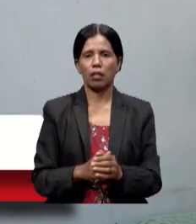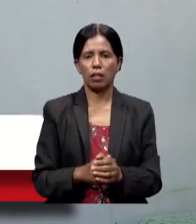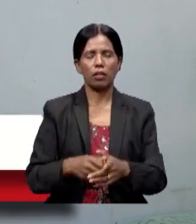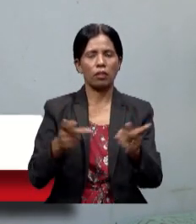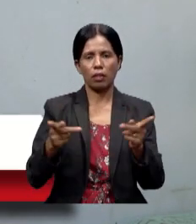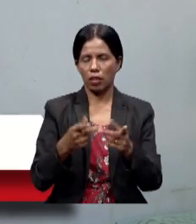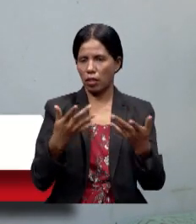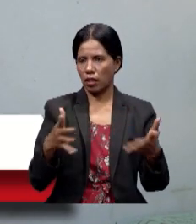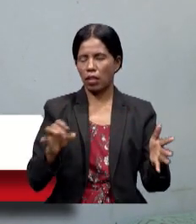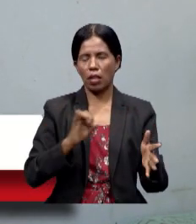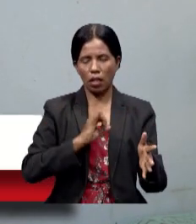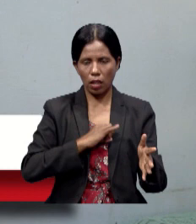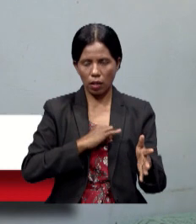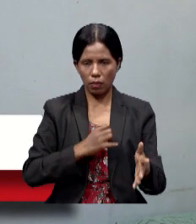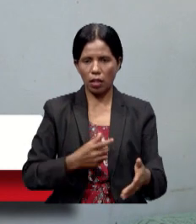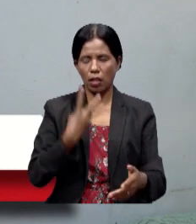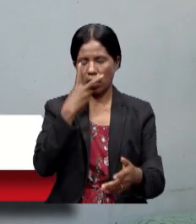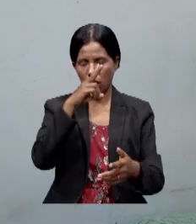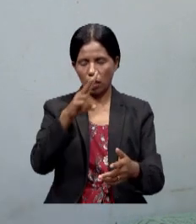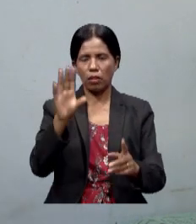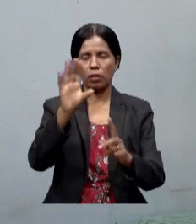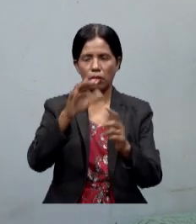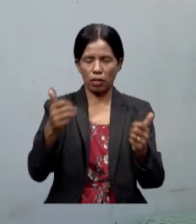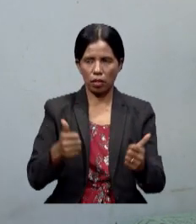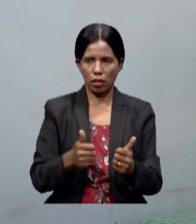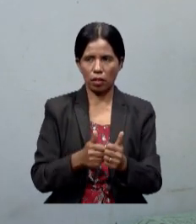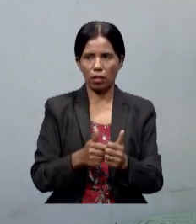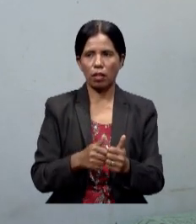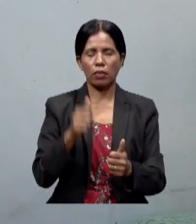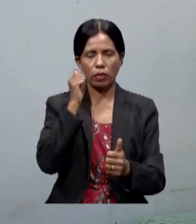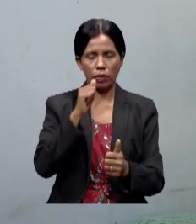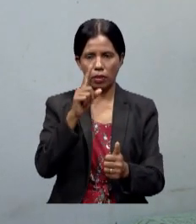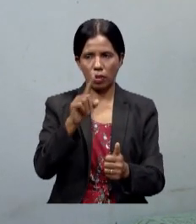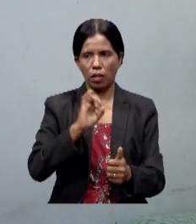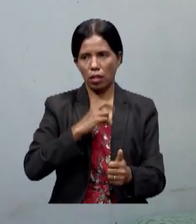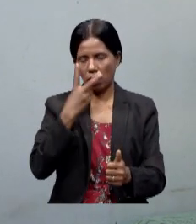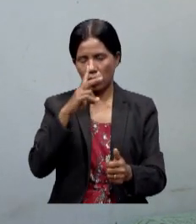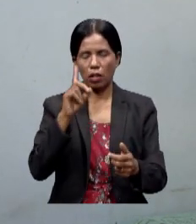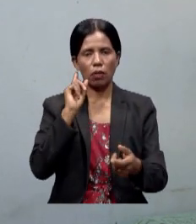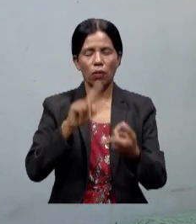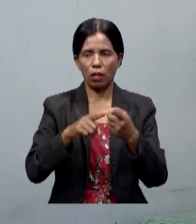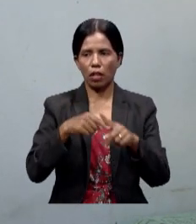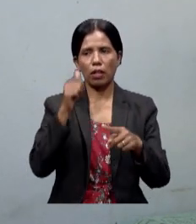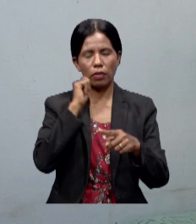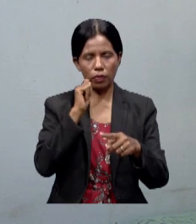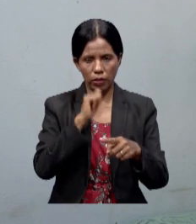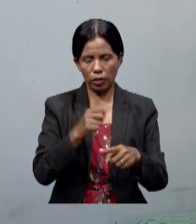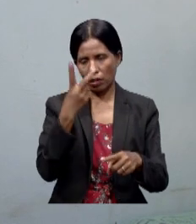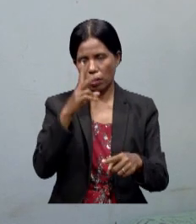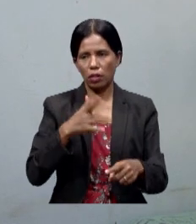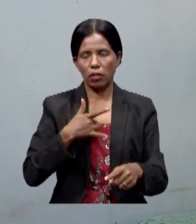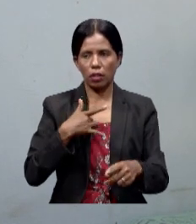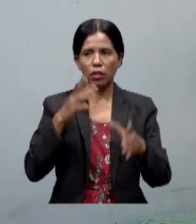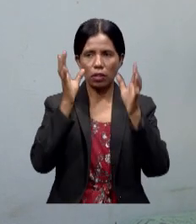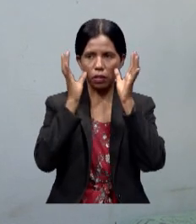bania. Haurasik maka saba haunda se fialdeya i depois hau mo se feto ida are ba une feto malu kane sane hau sente laran